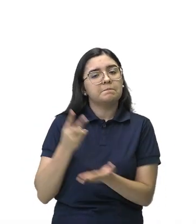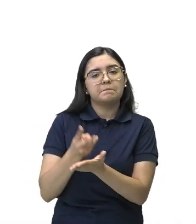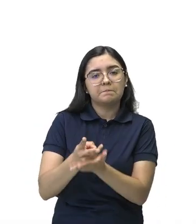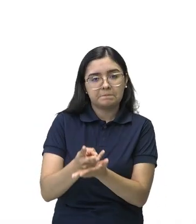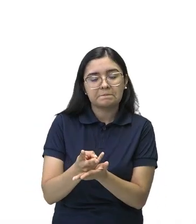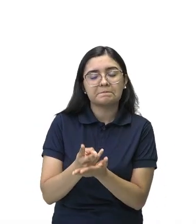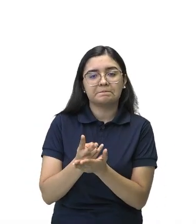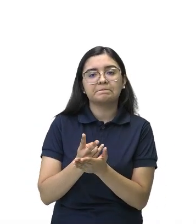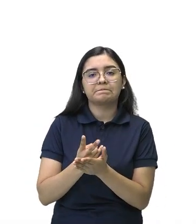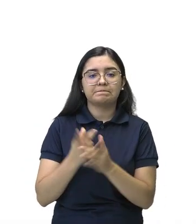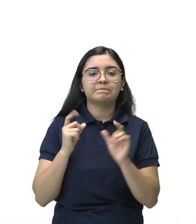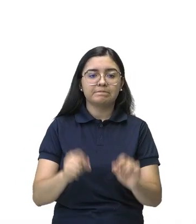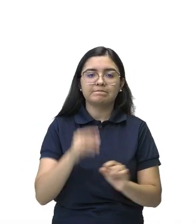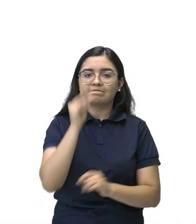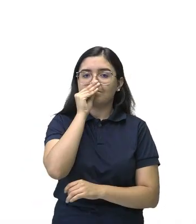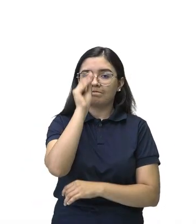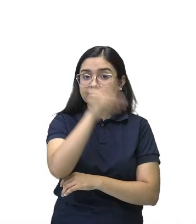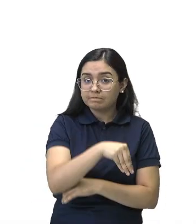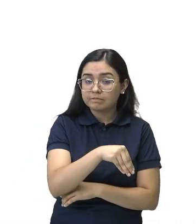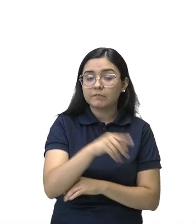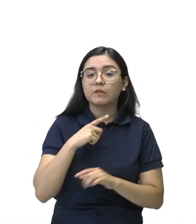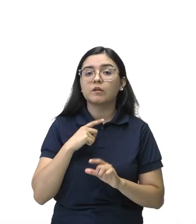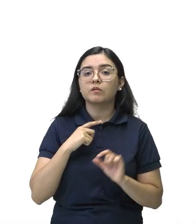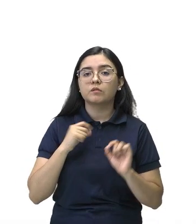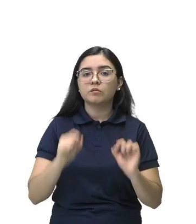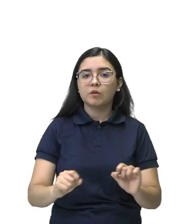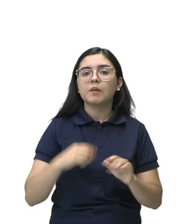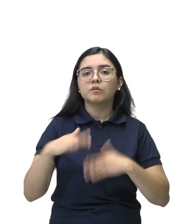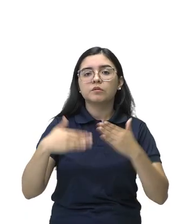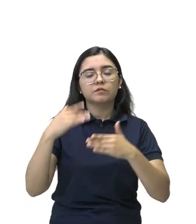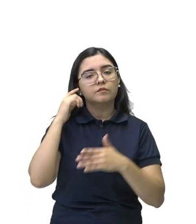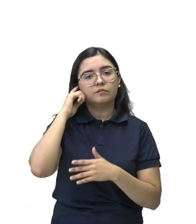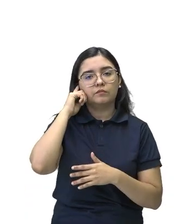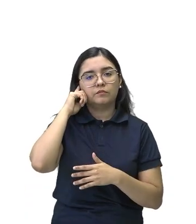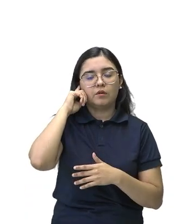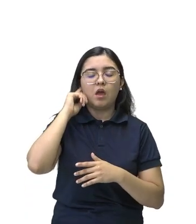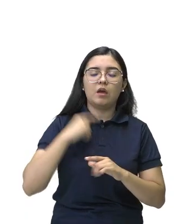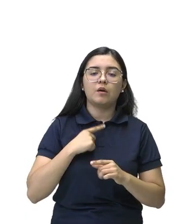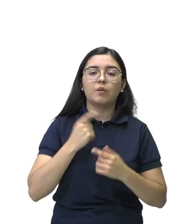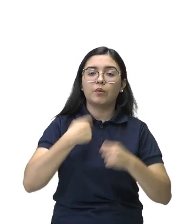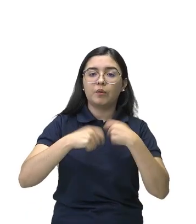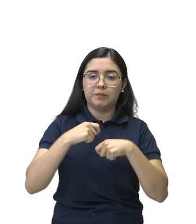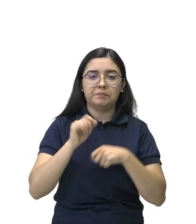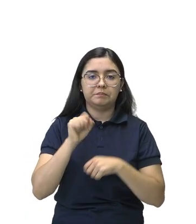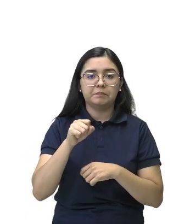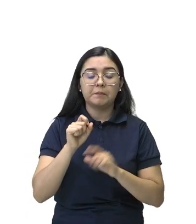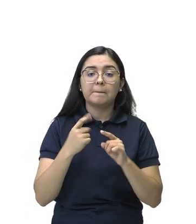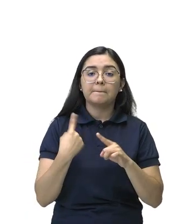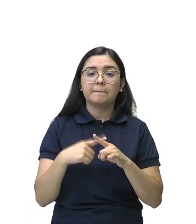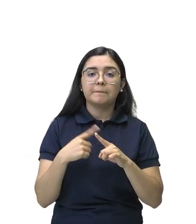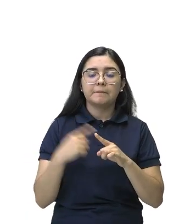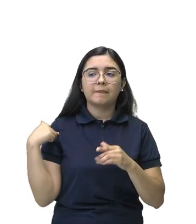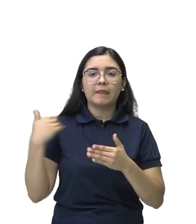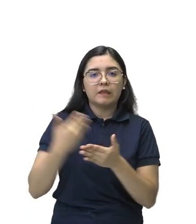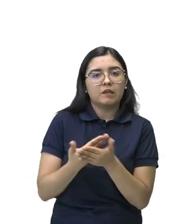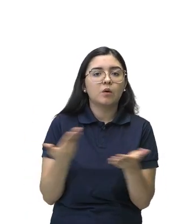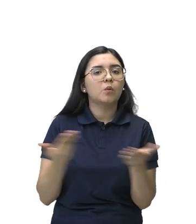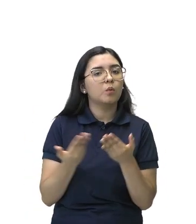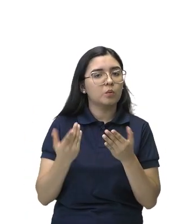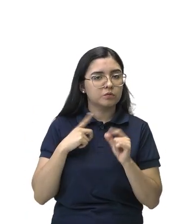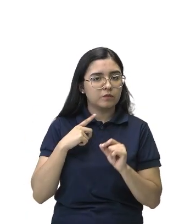permanecem negligenciadas pelo desenvolvimento econômico. Sim, até a atualidade,